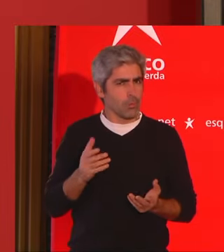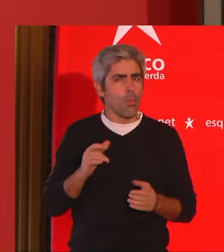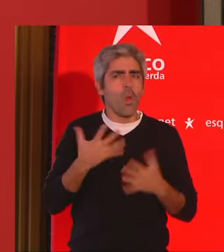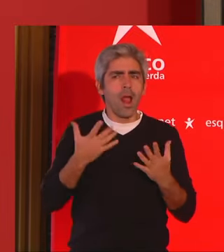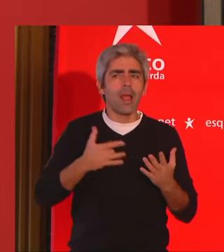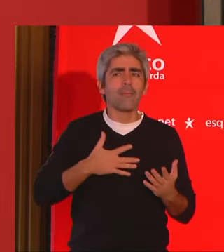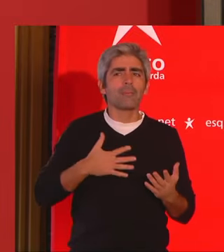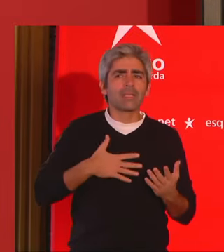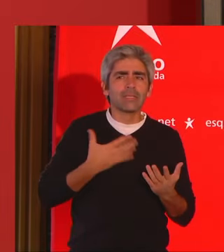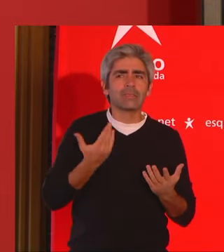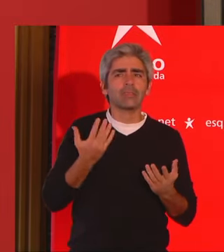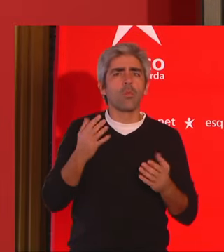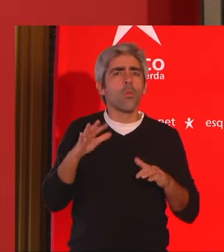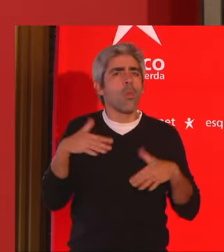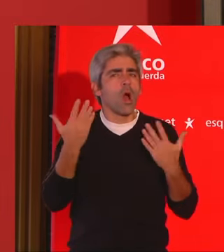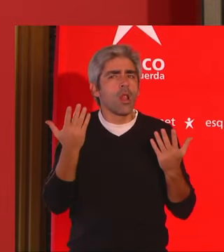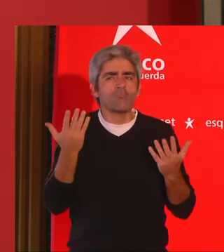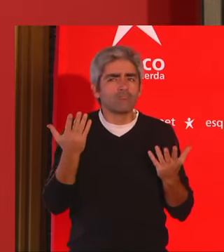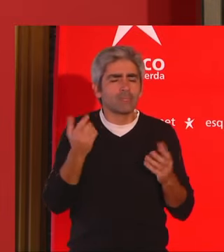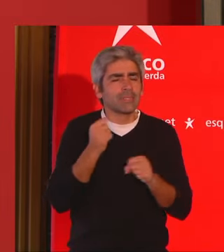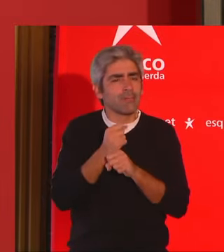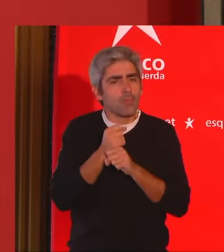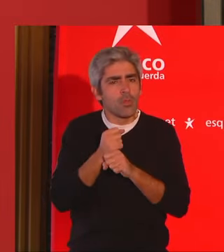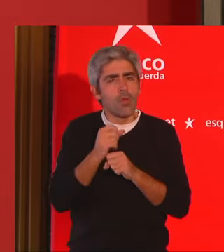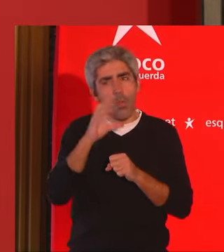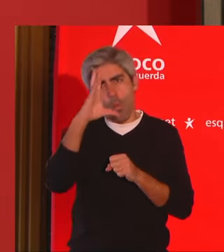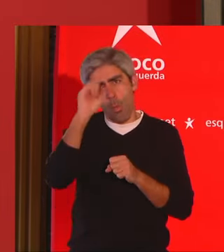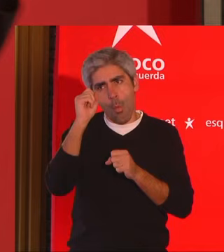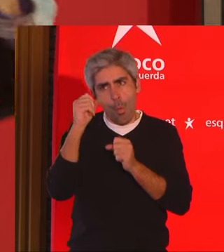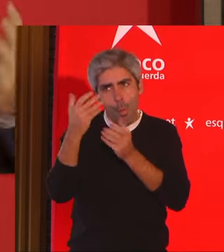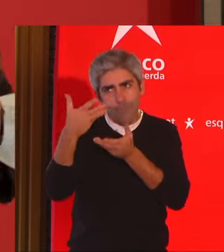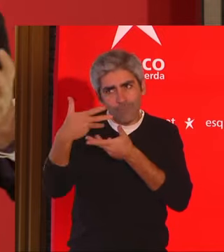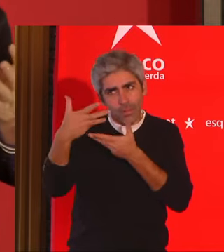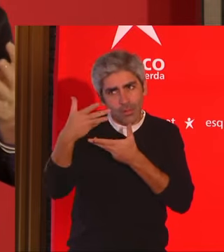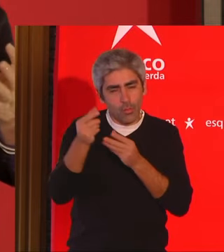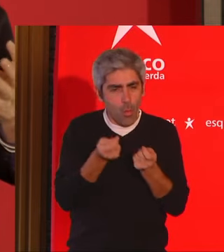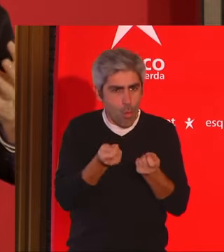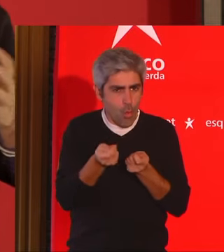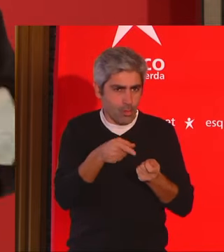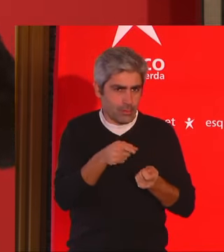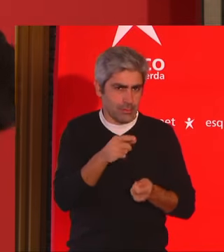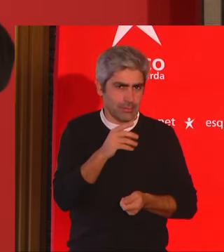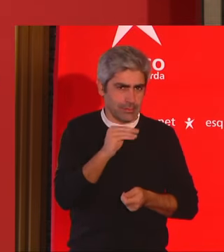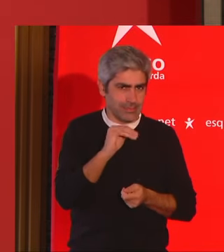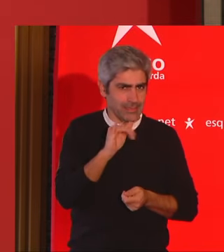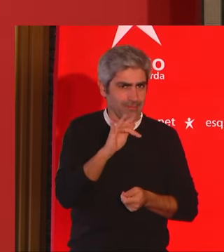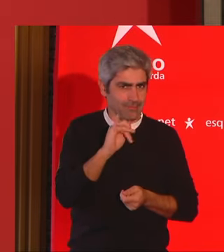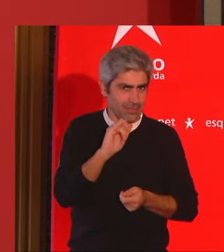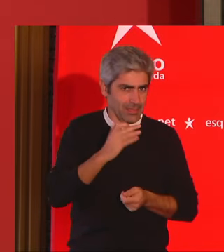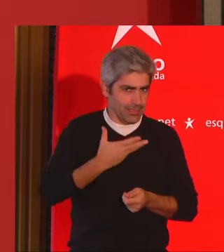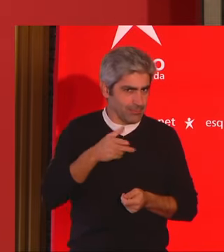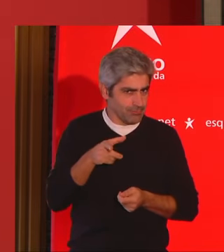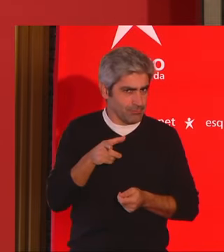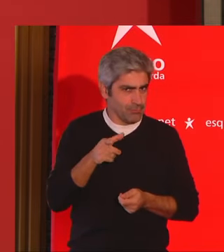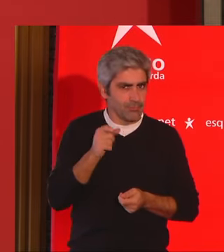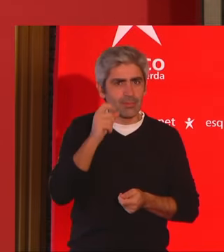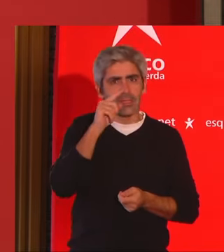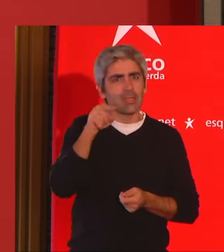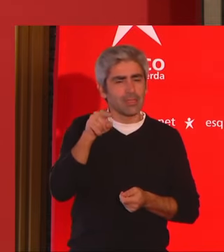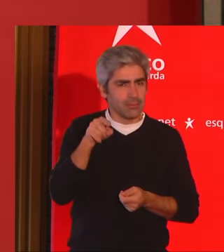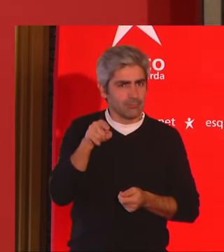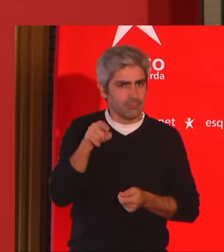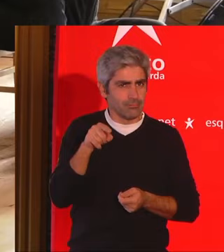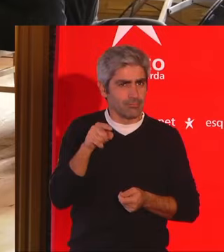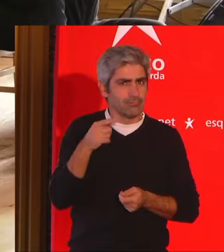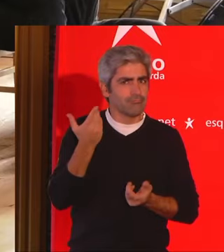consultora é que trabalhou para o governo para organizar este CIFID e tem vindo a estar por trás deste CIFID?